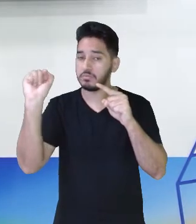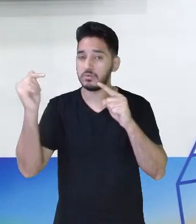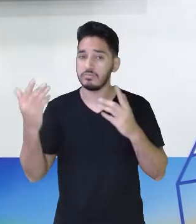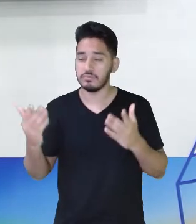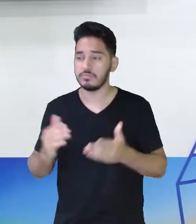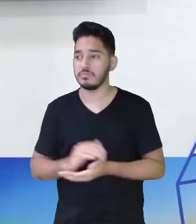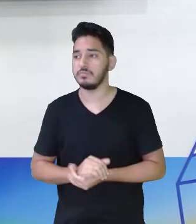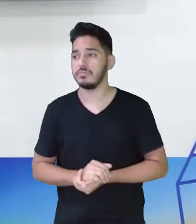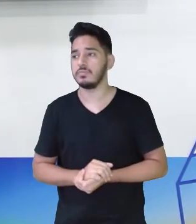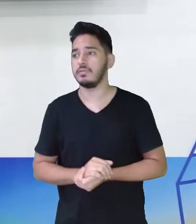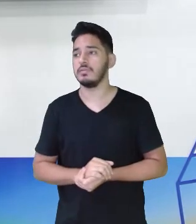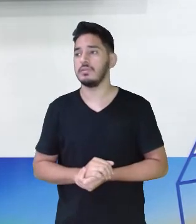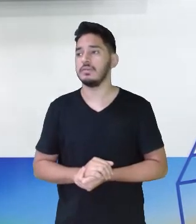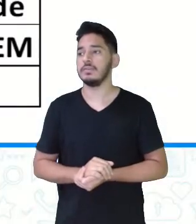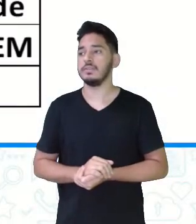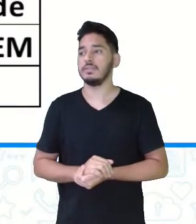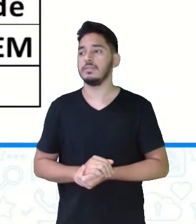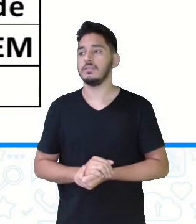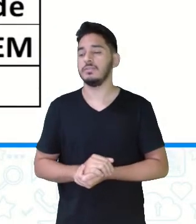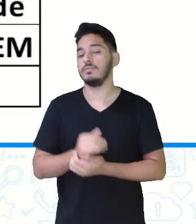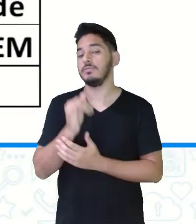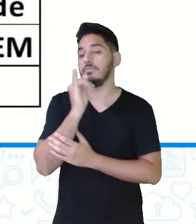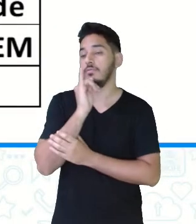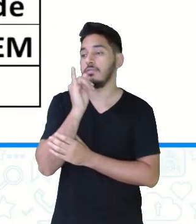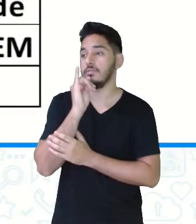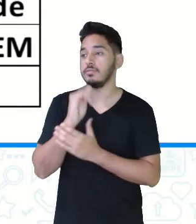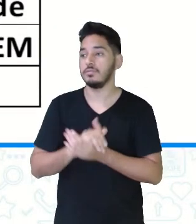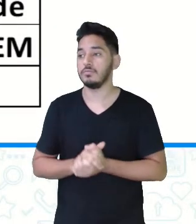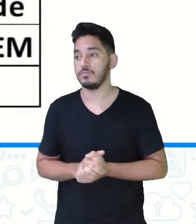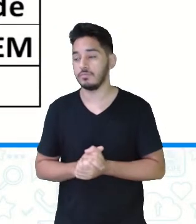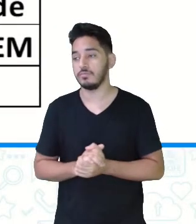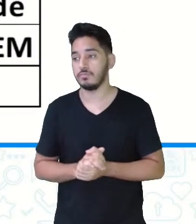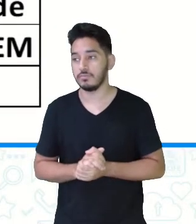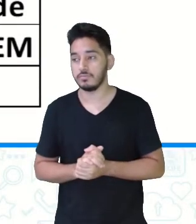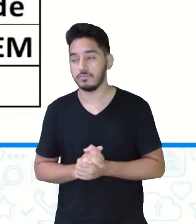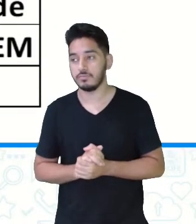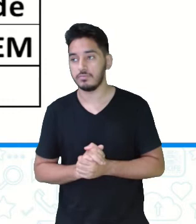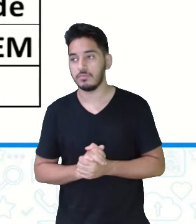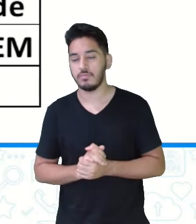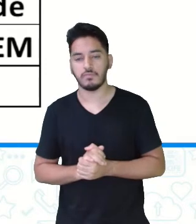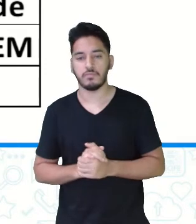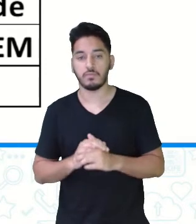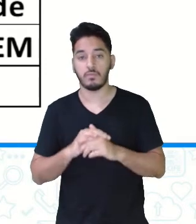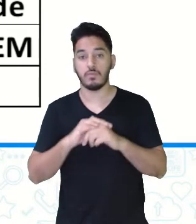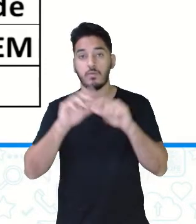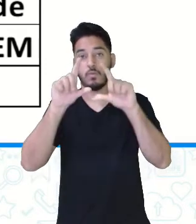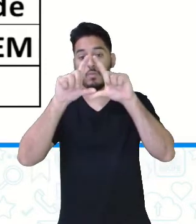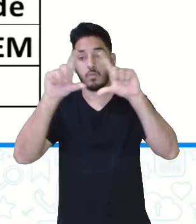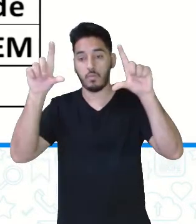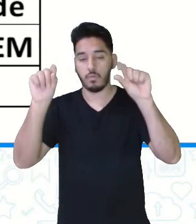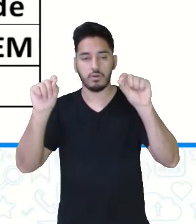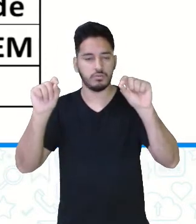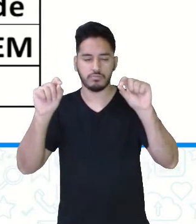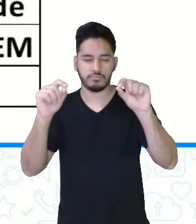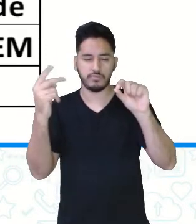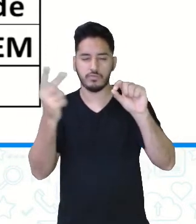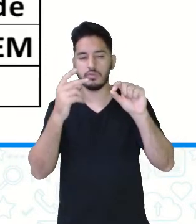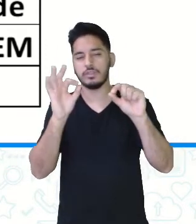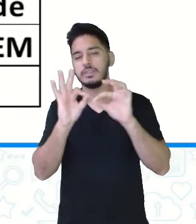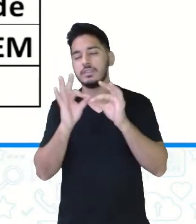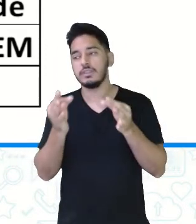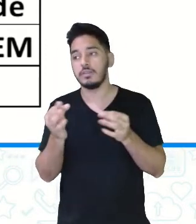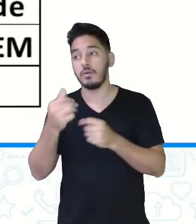embora. Por exemplo claro aqui, um quadro de valor e lugar super simples.